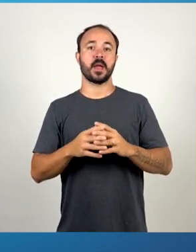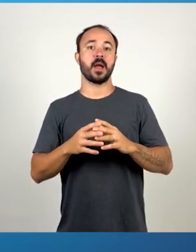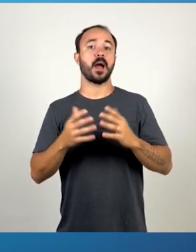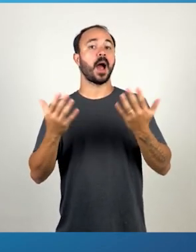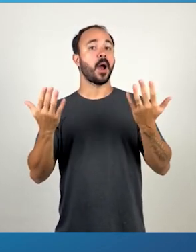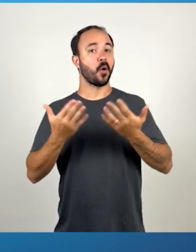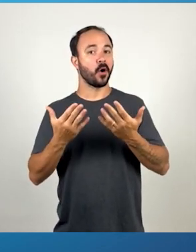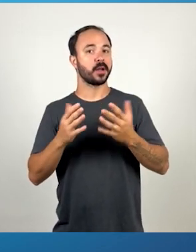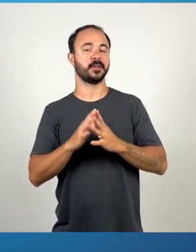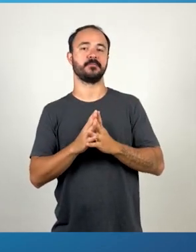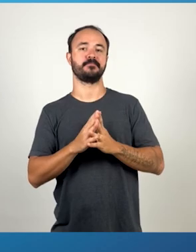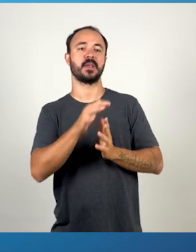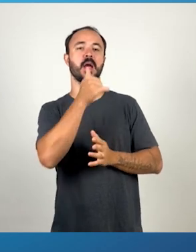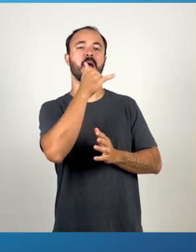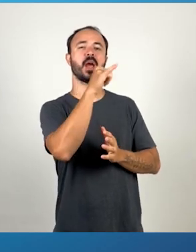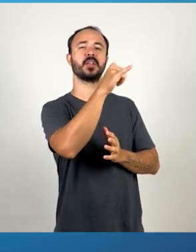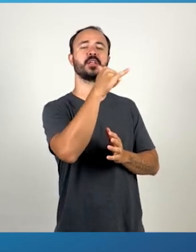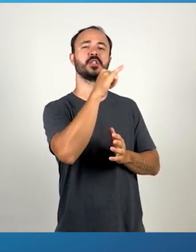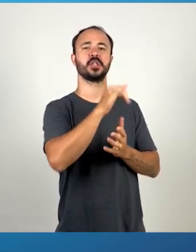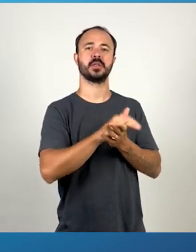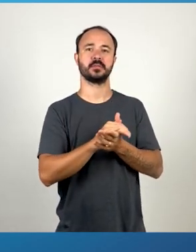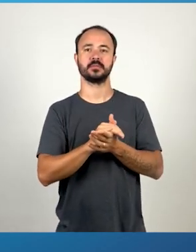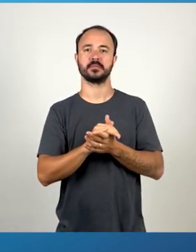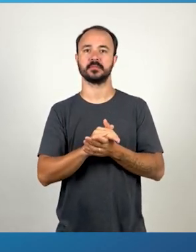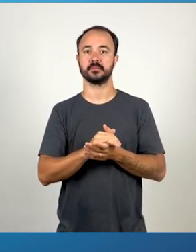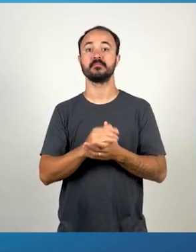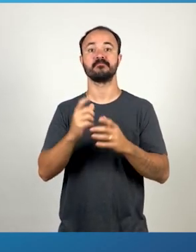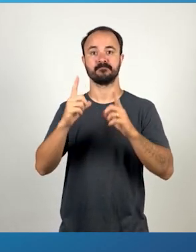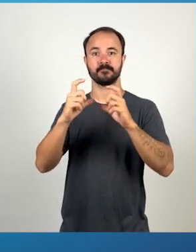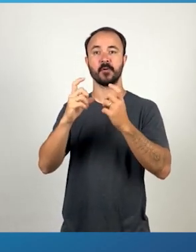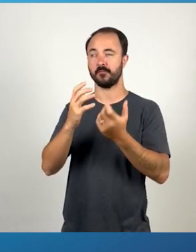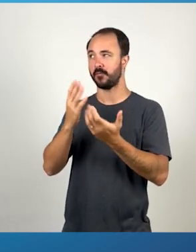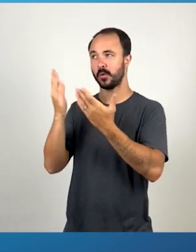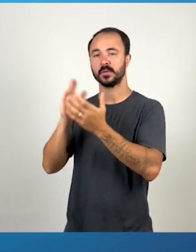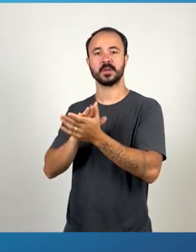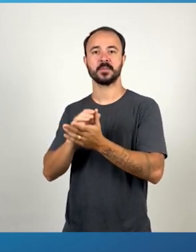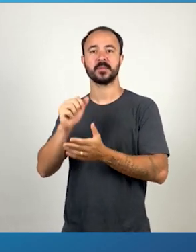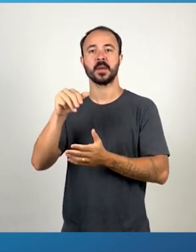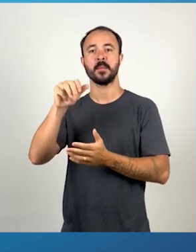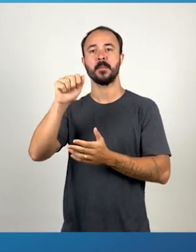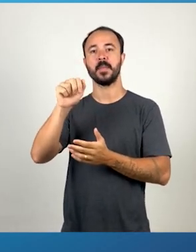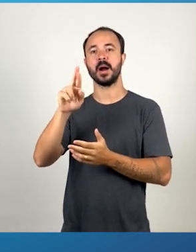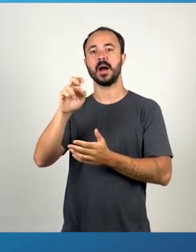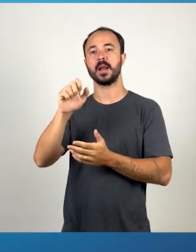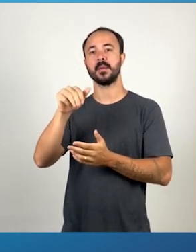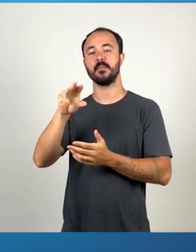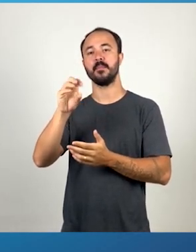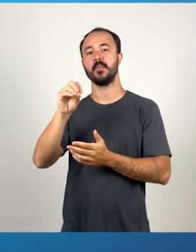Já a energia maremotriz é um outro tipo de energia considerado renovável, tá?